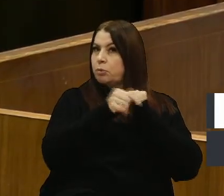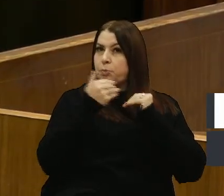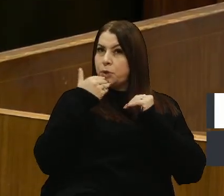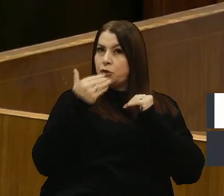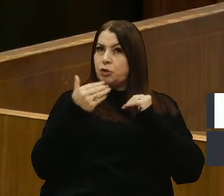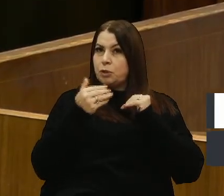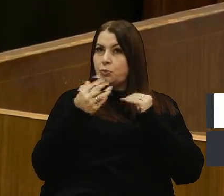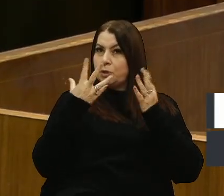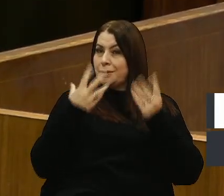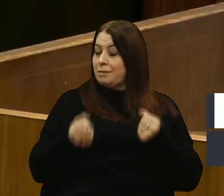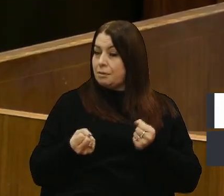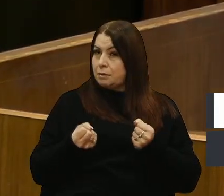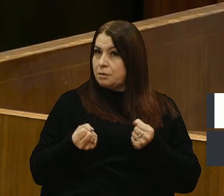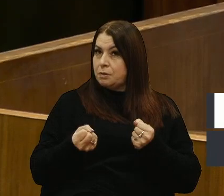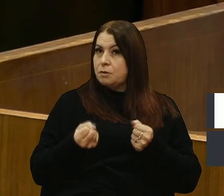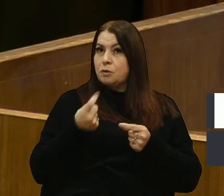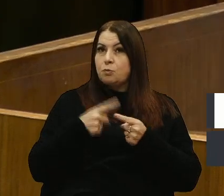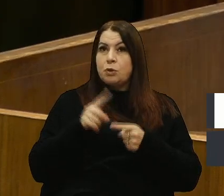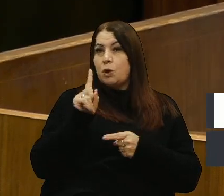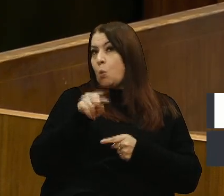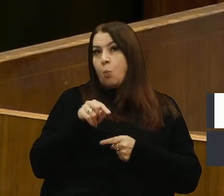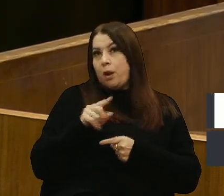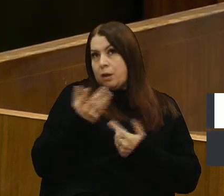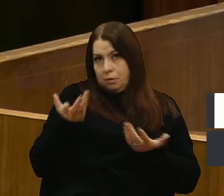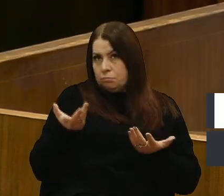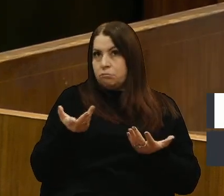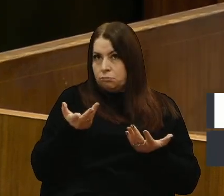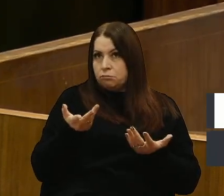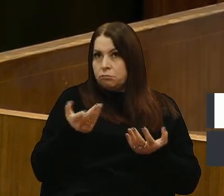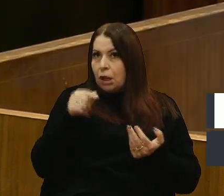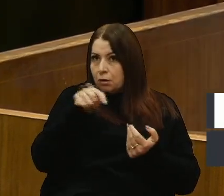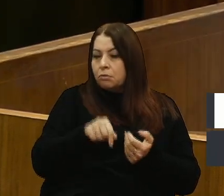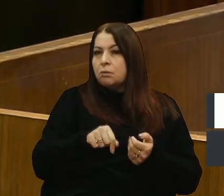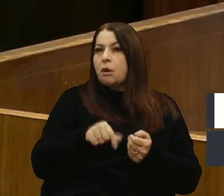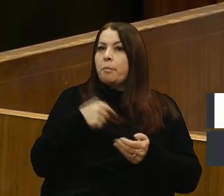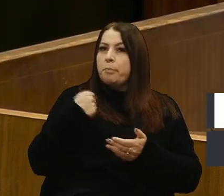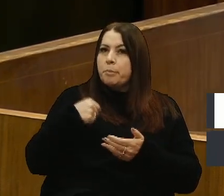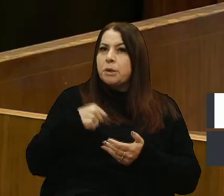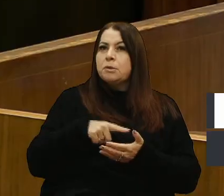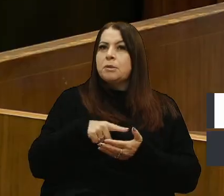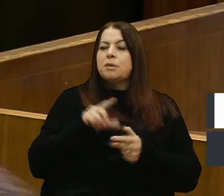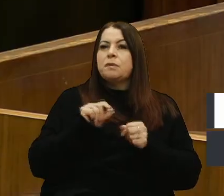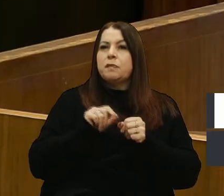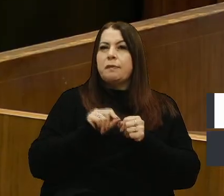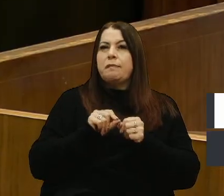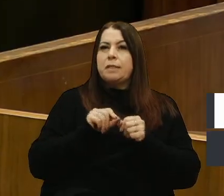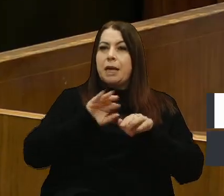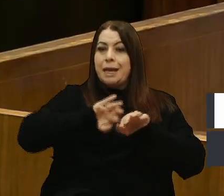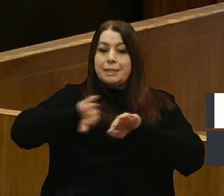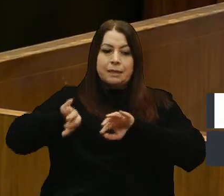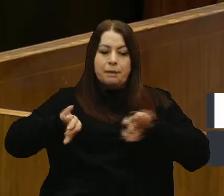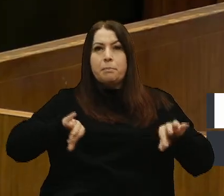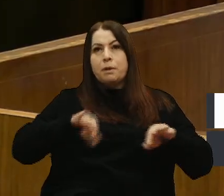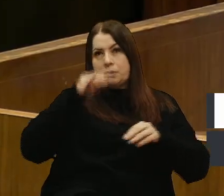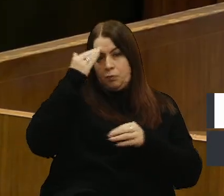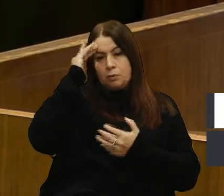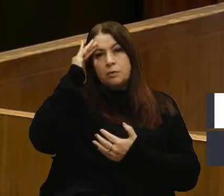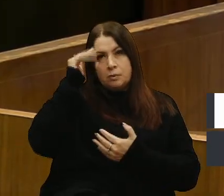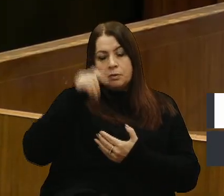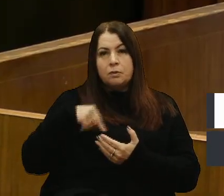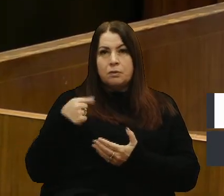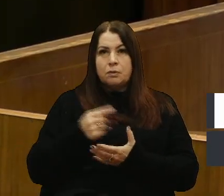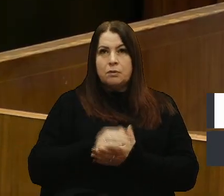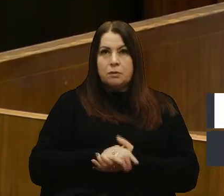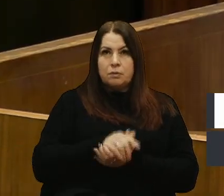de admissibilidade, porque não era o caso. Então, aqui a gente precisa fazer essa separação e entender